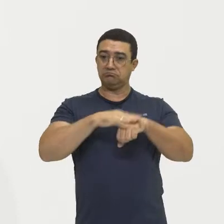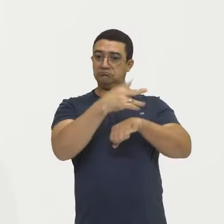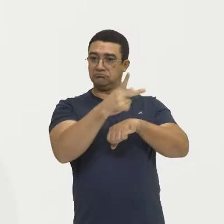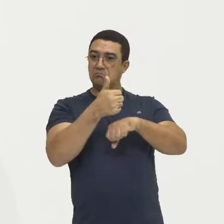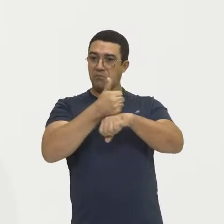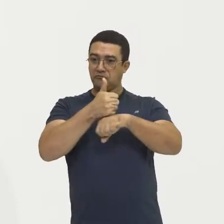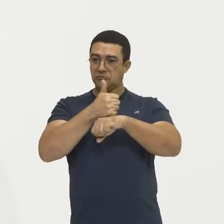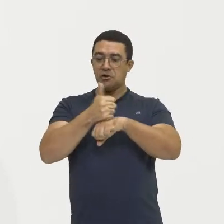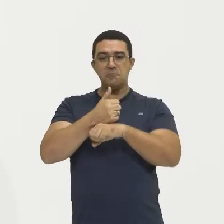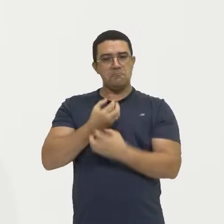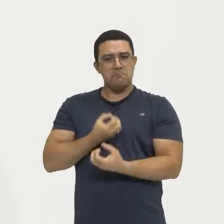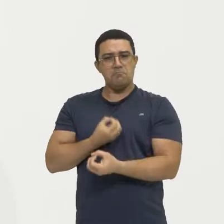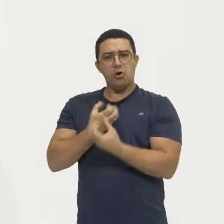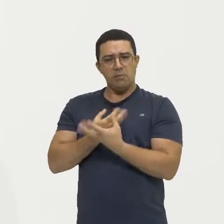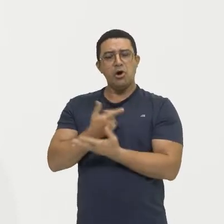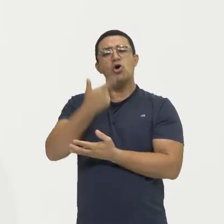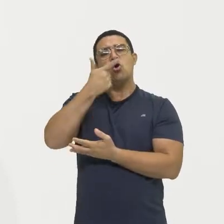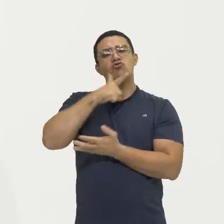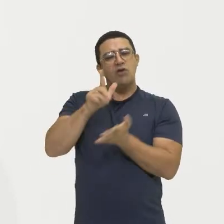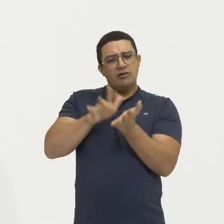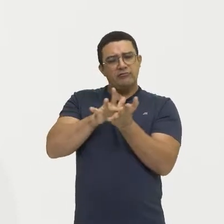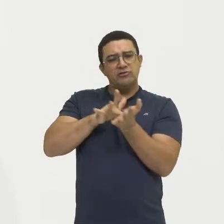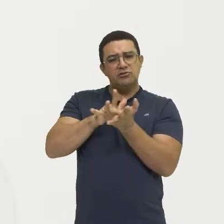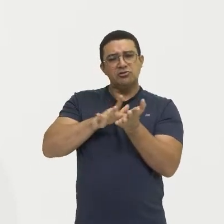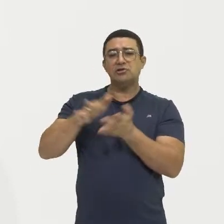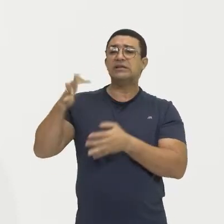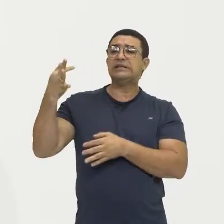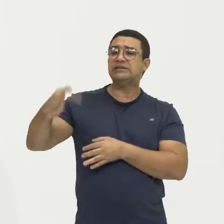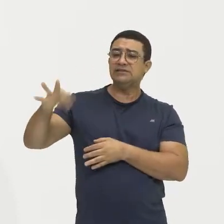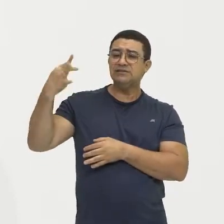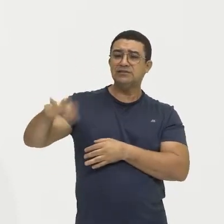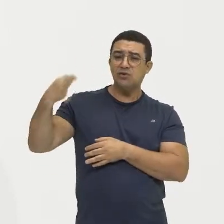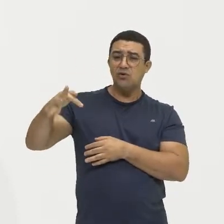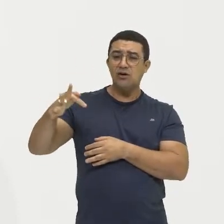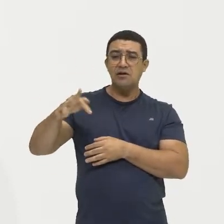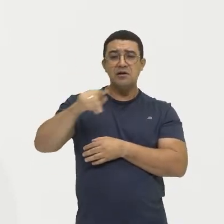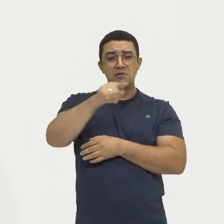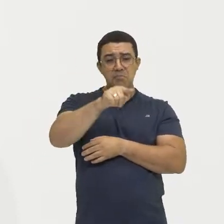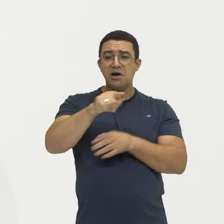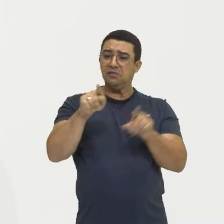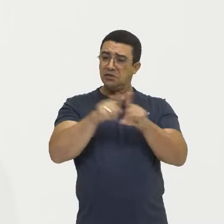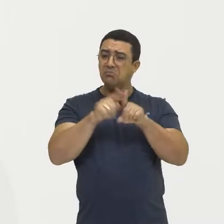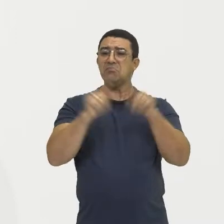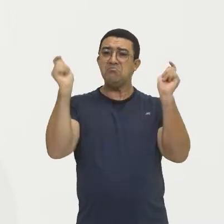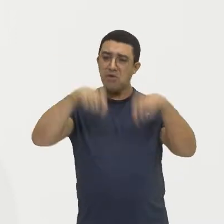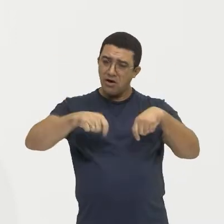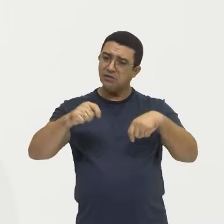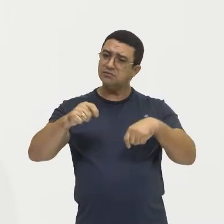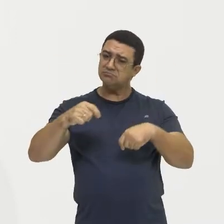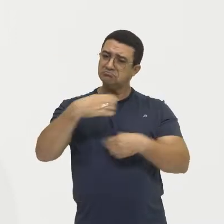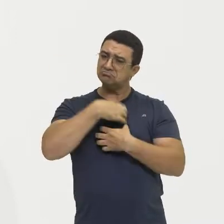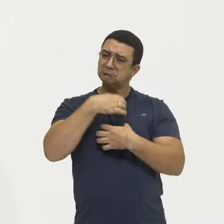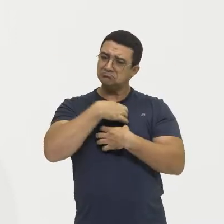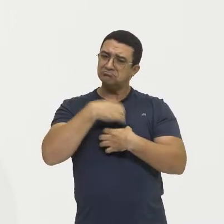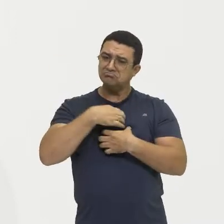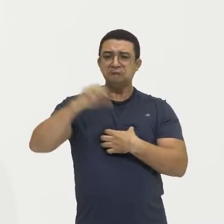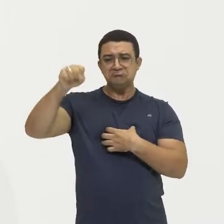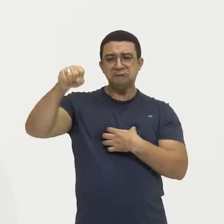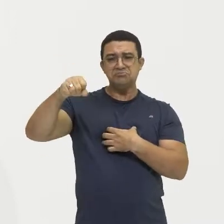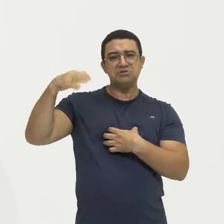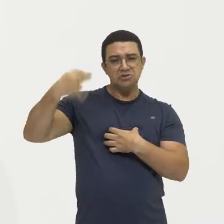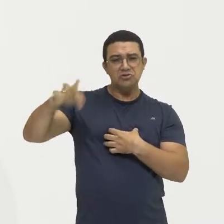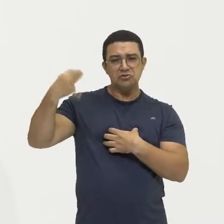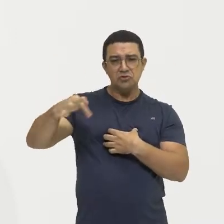sentir, sim, essa dor, né? E aí você observa o seguinte, que nós temos aí as rimas, elas estão alternadas. Por que elas